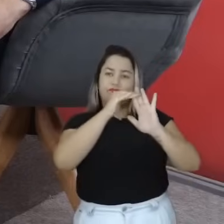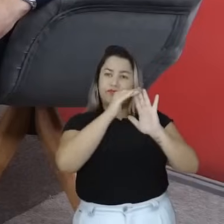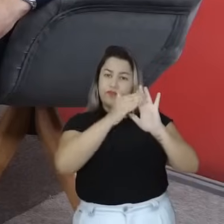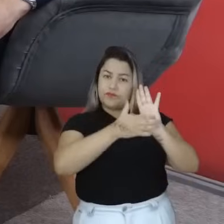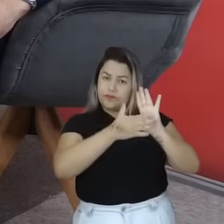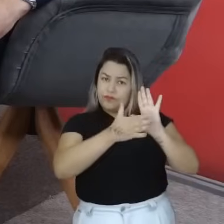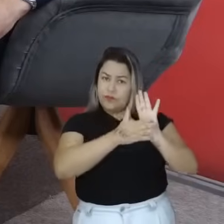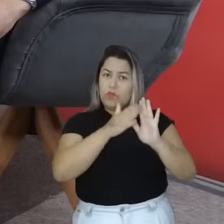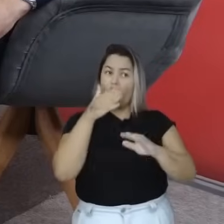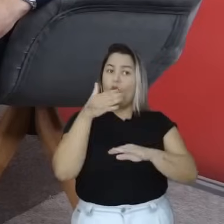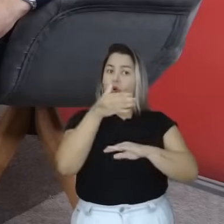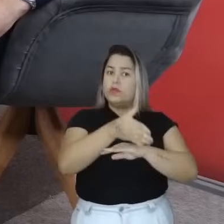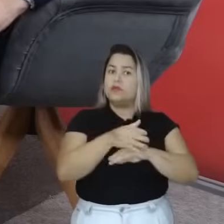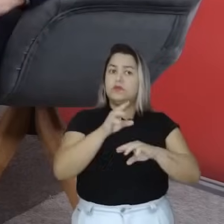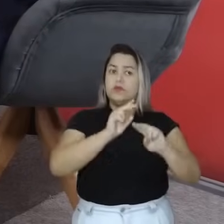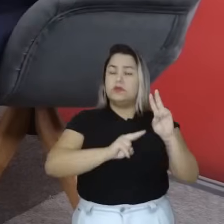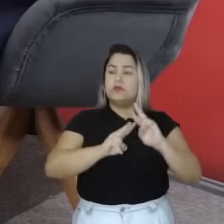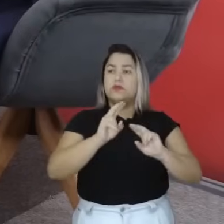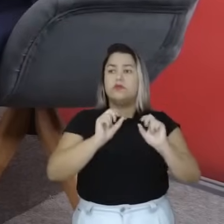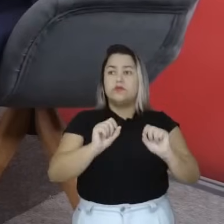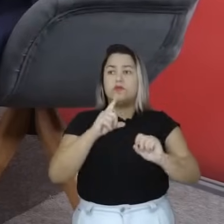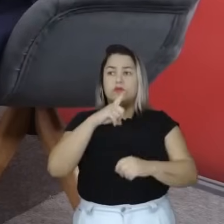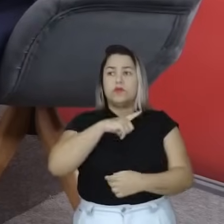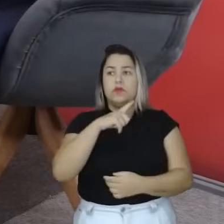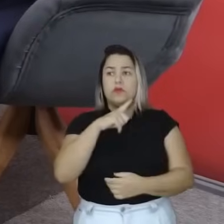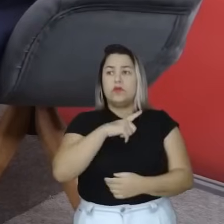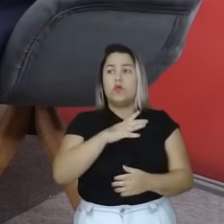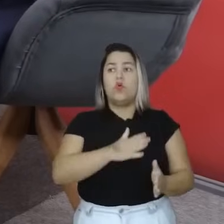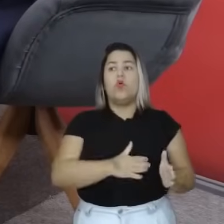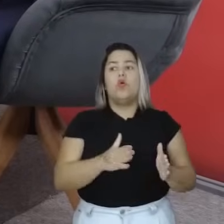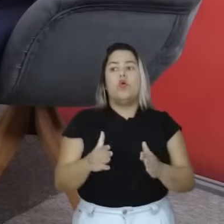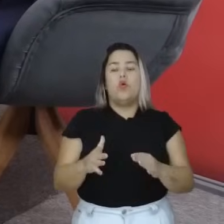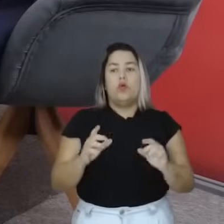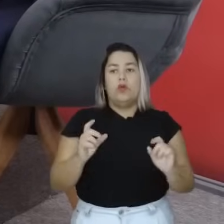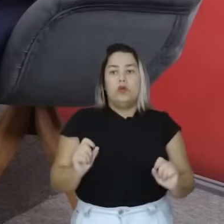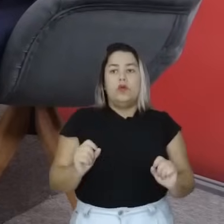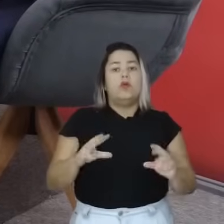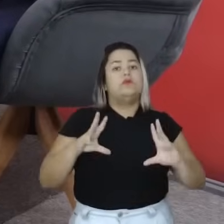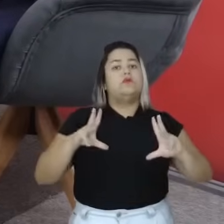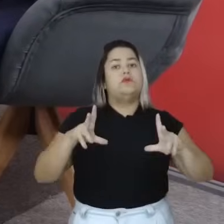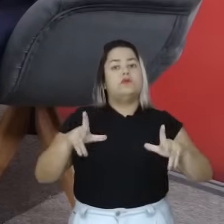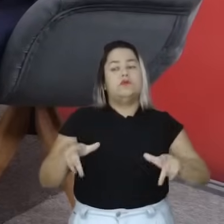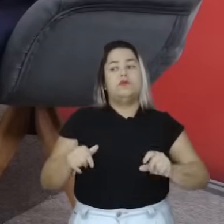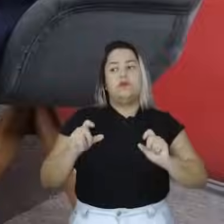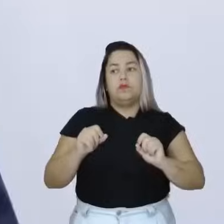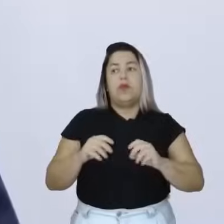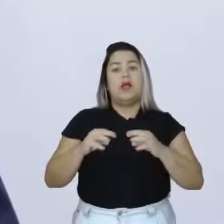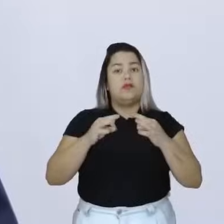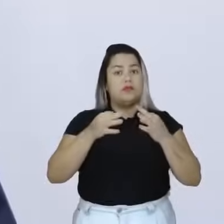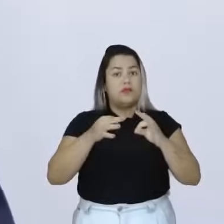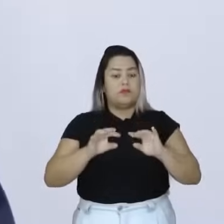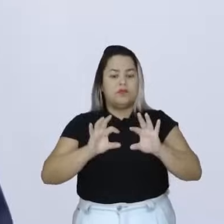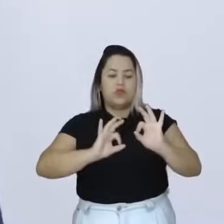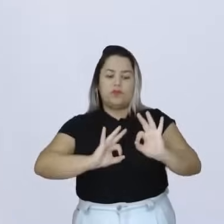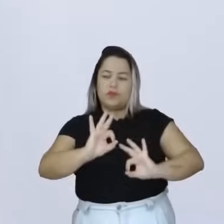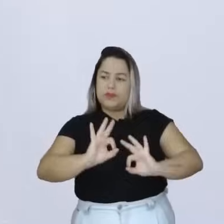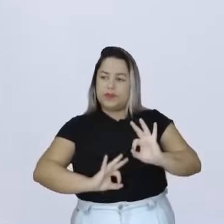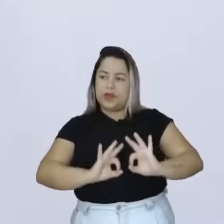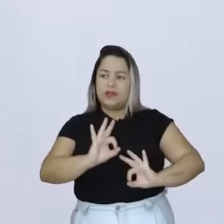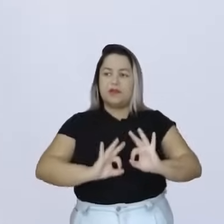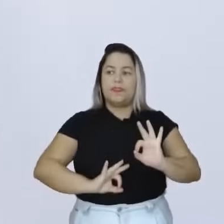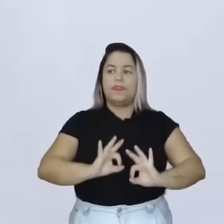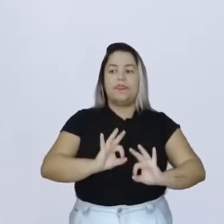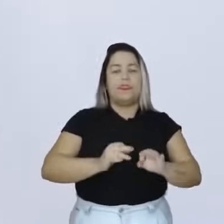acessos houveram? Como é que ficou isso? Então, o processo, ele como um todo, a parte mais técnica, de preparação